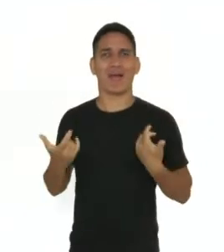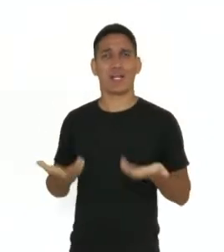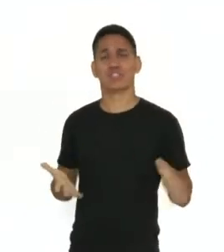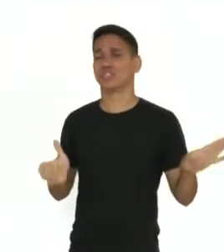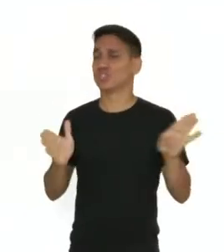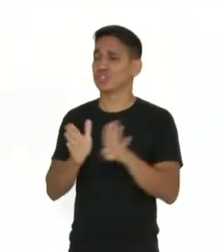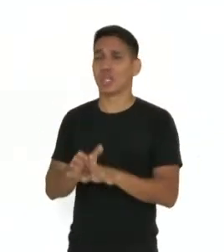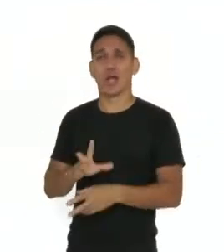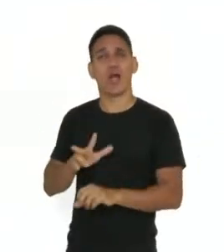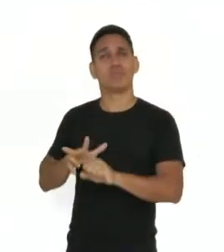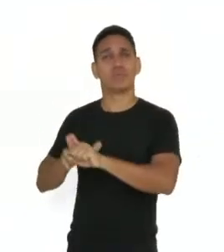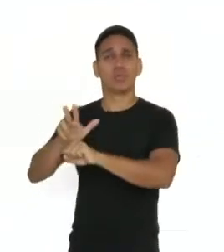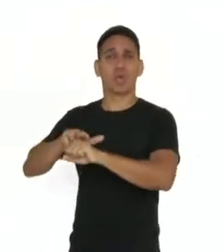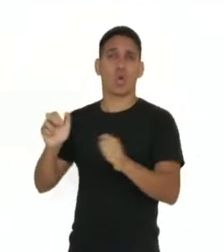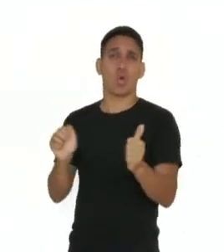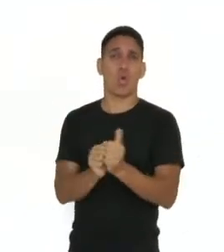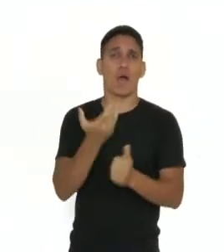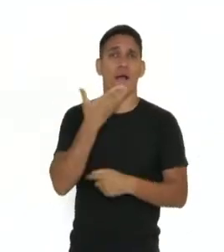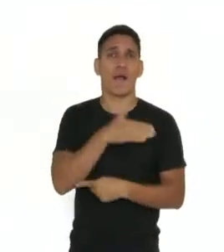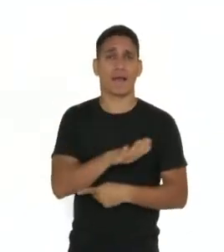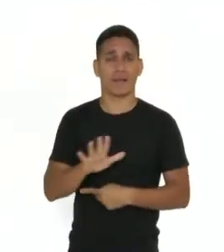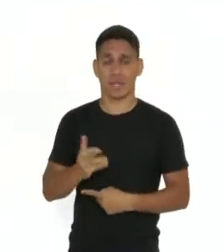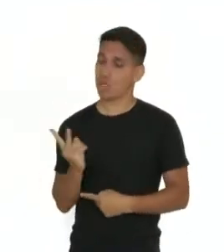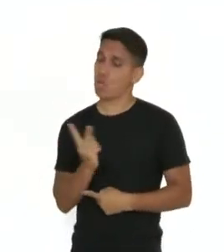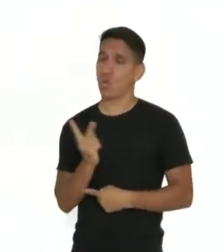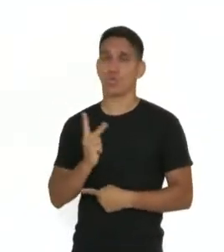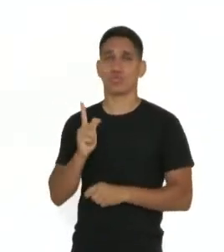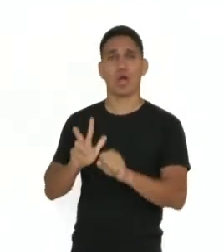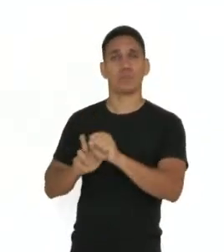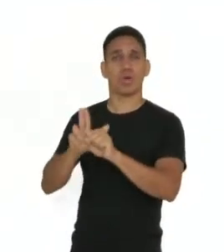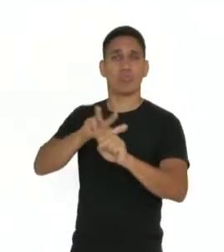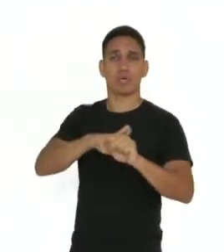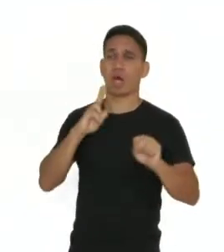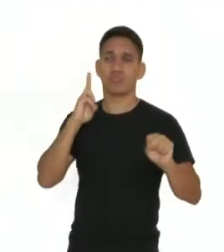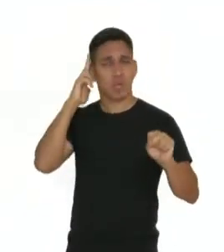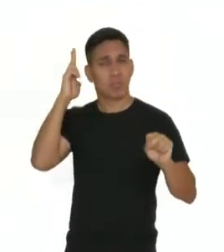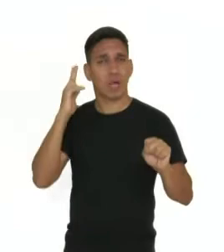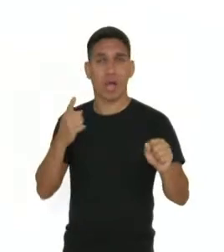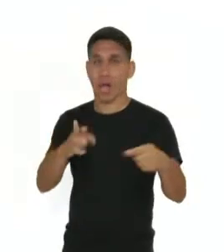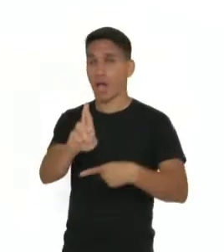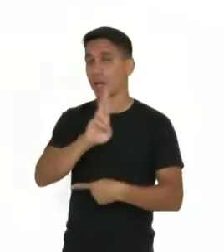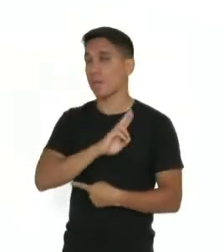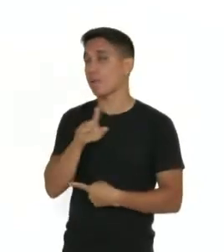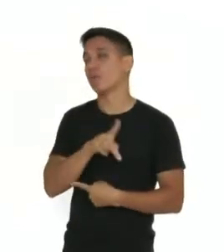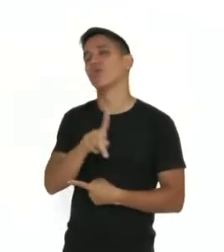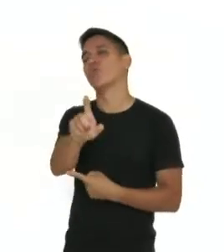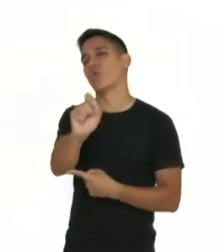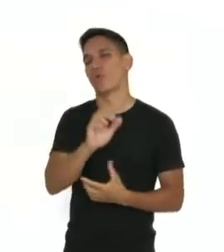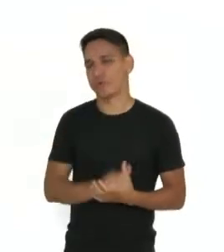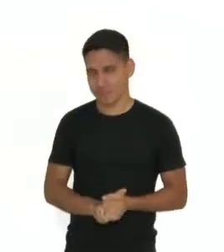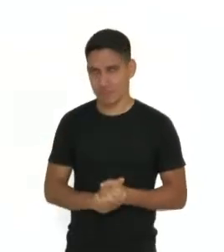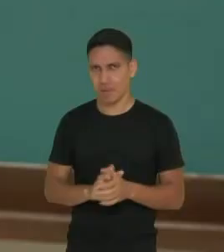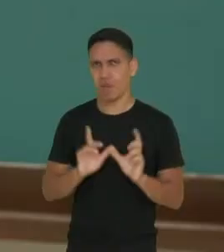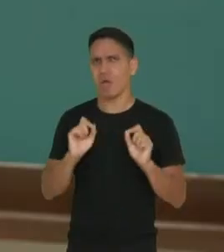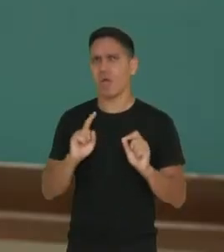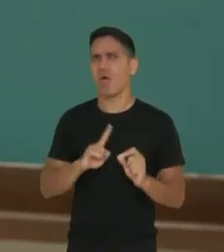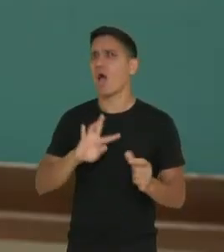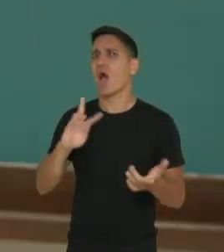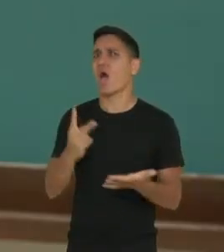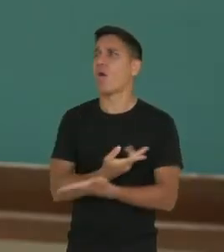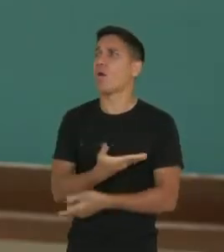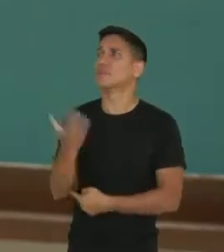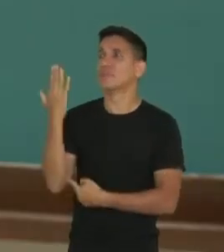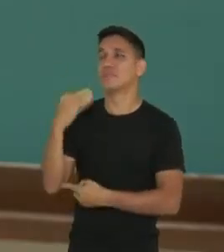barbearia juntamente com um menino, os dois para cortar o cabelo. Responda para o professor. Qual é o fato gerador